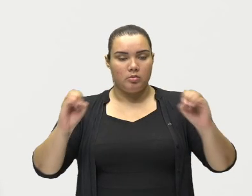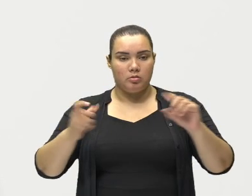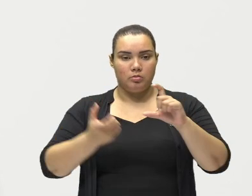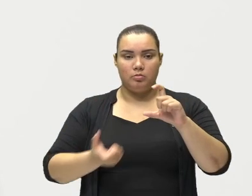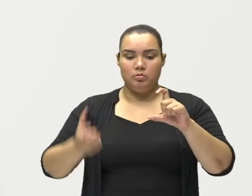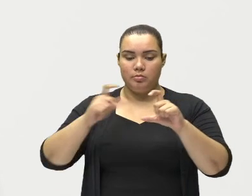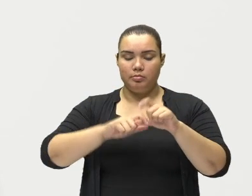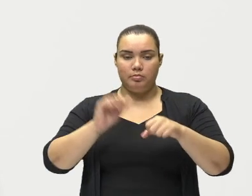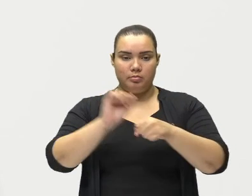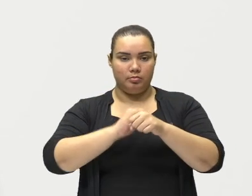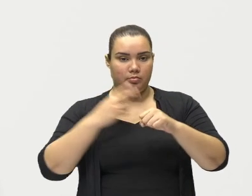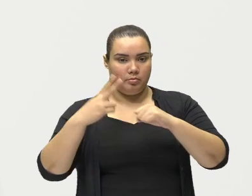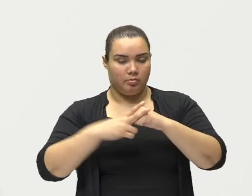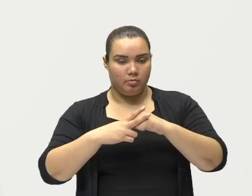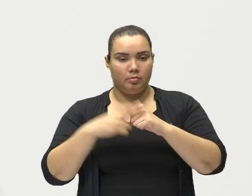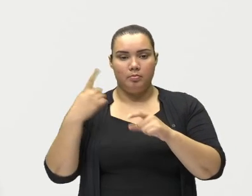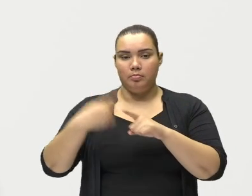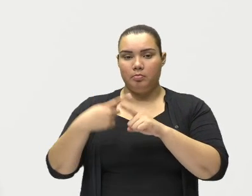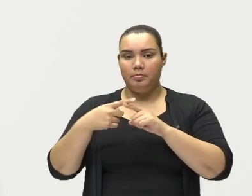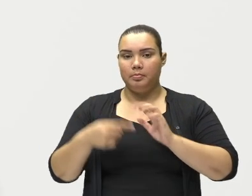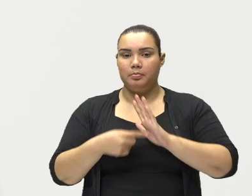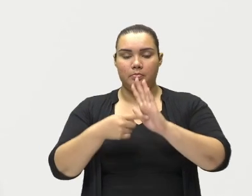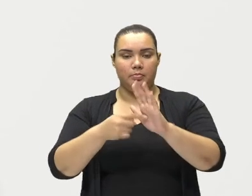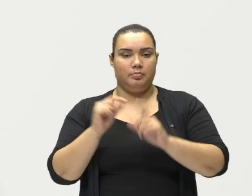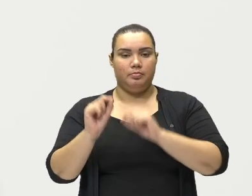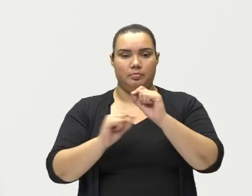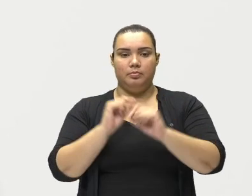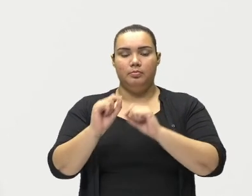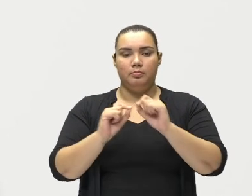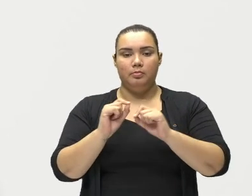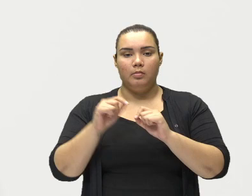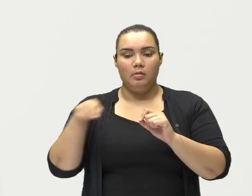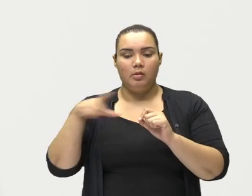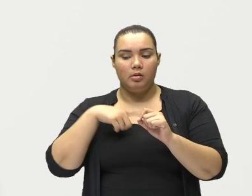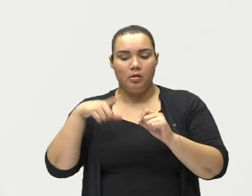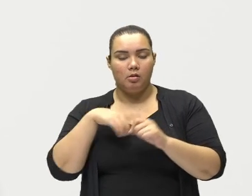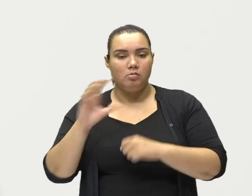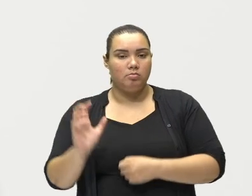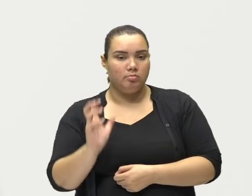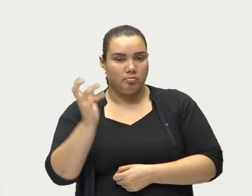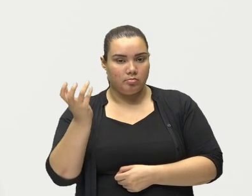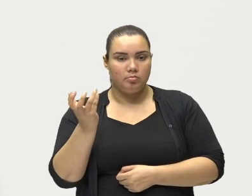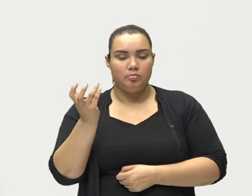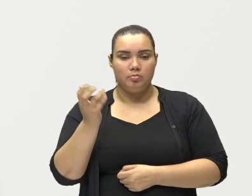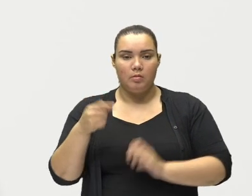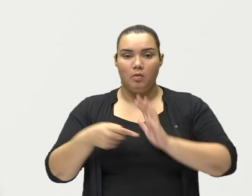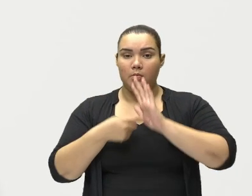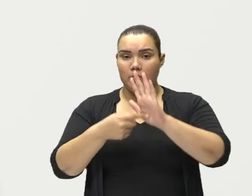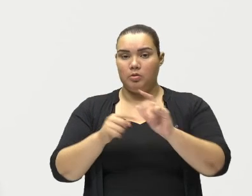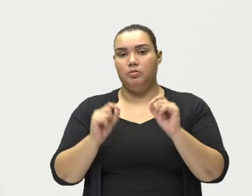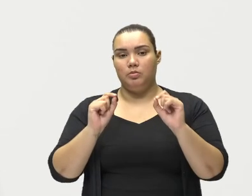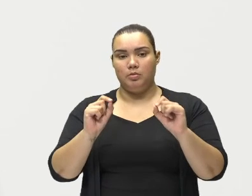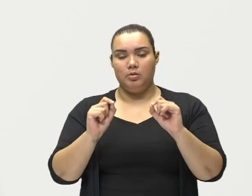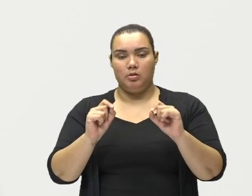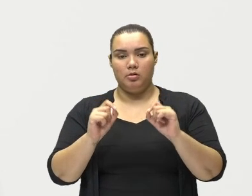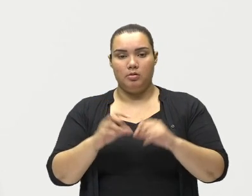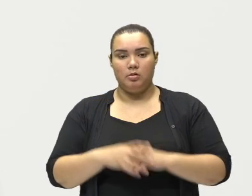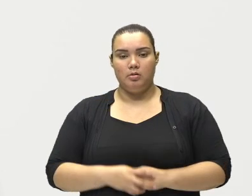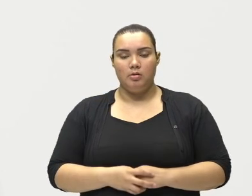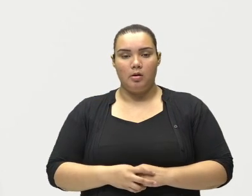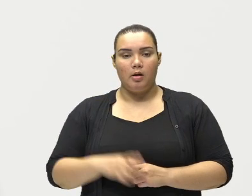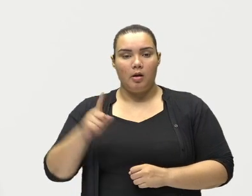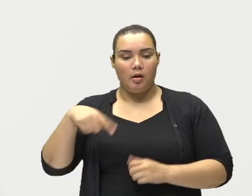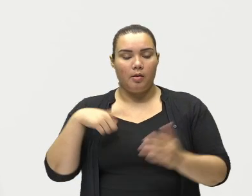subordinada, adverbial porque indica ali uma circunstância e ele faz ali, indica